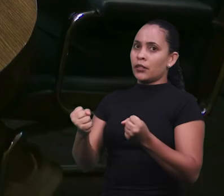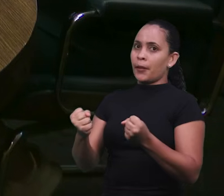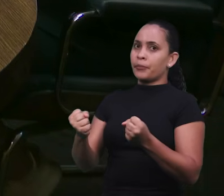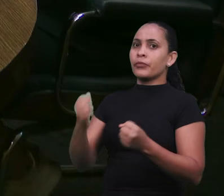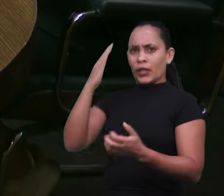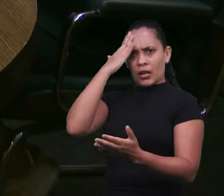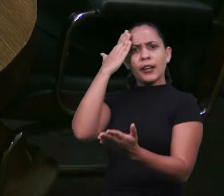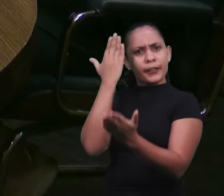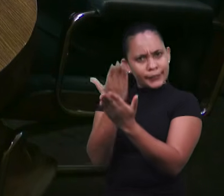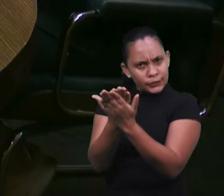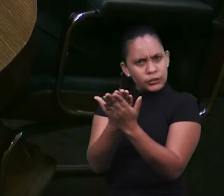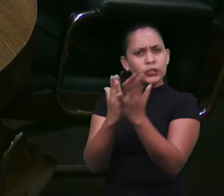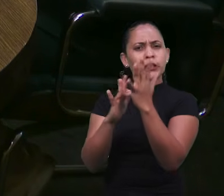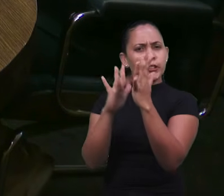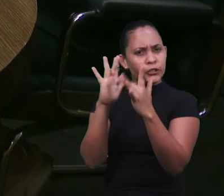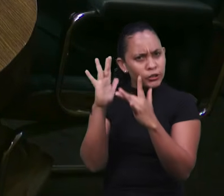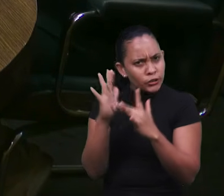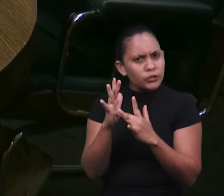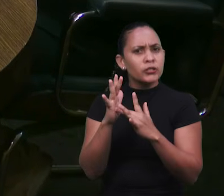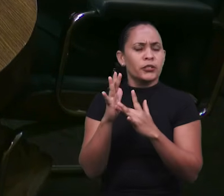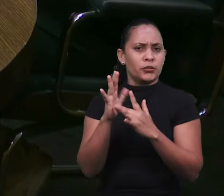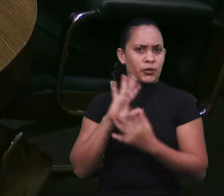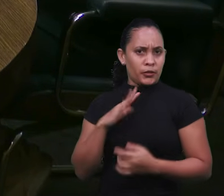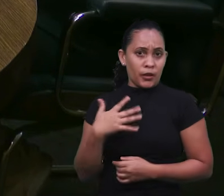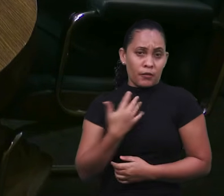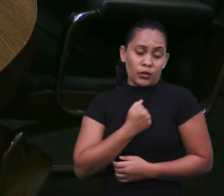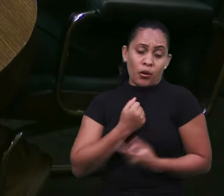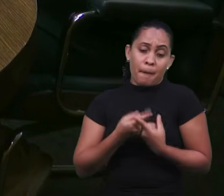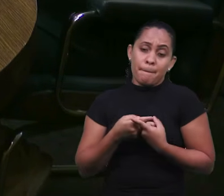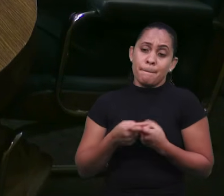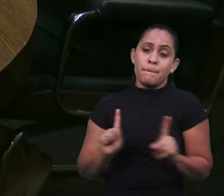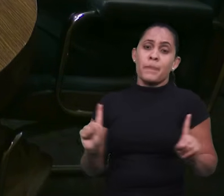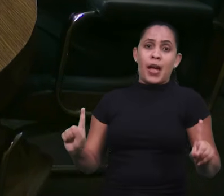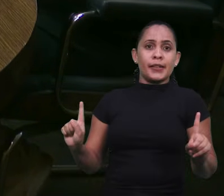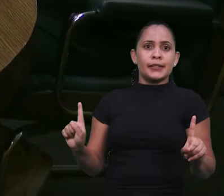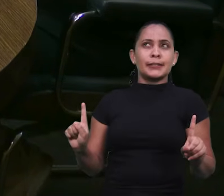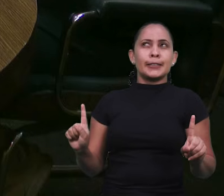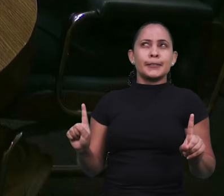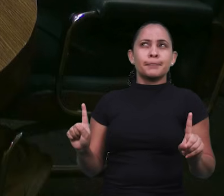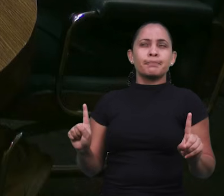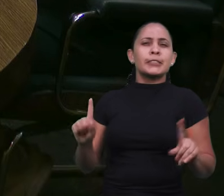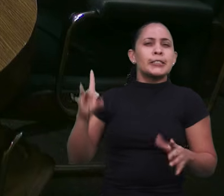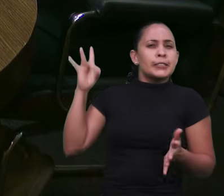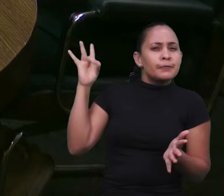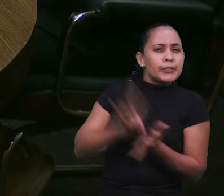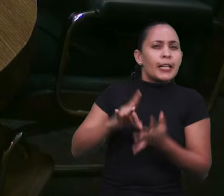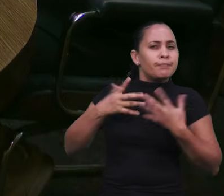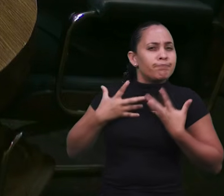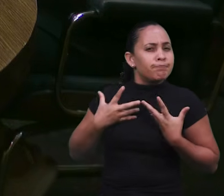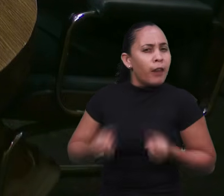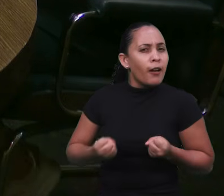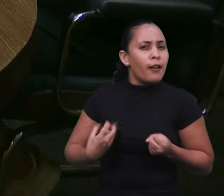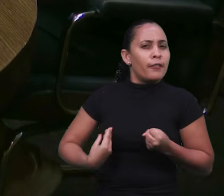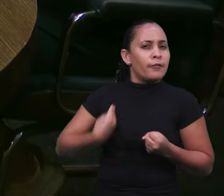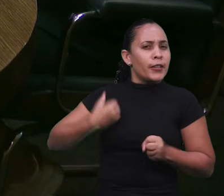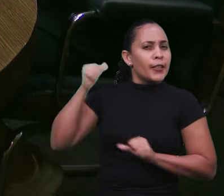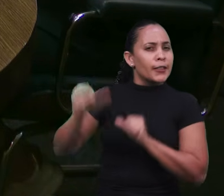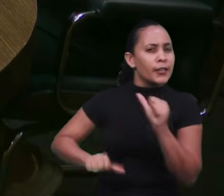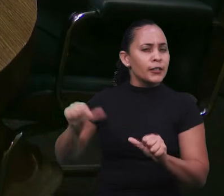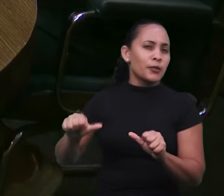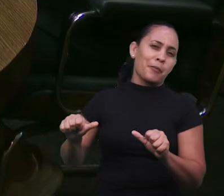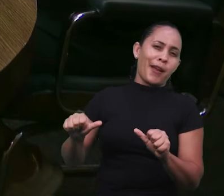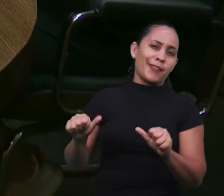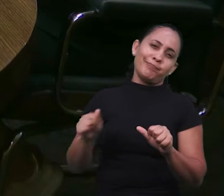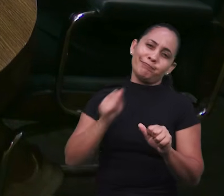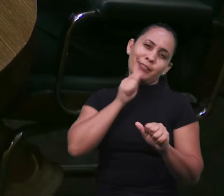aceitou, ele acredita que o Senhor Jesus está aí, mas não houve a conversão, Sim. que é a transformação de vida,